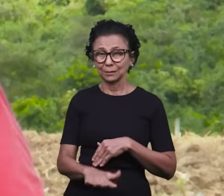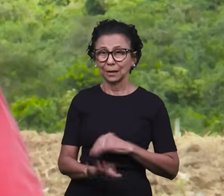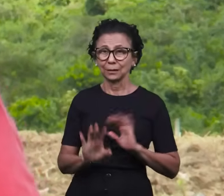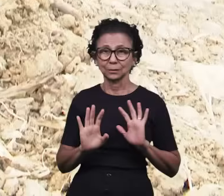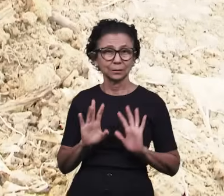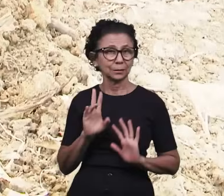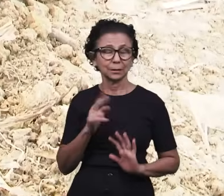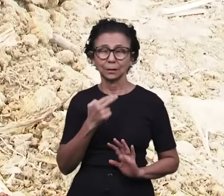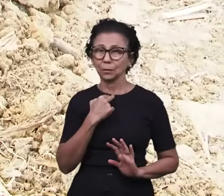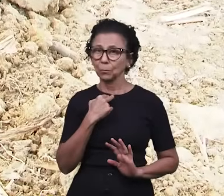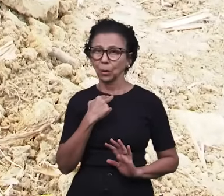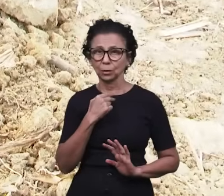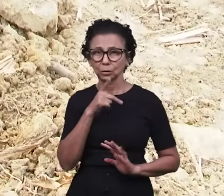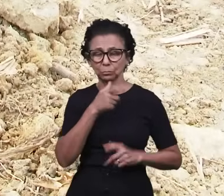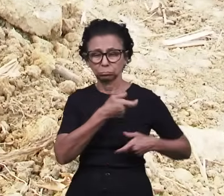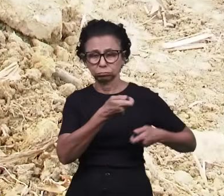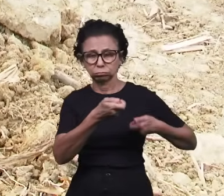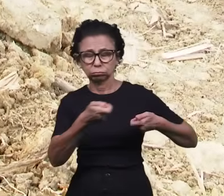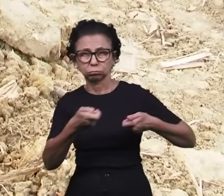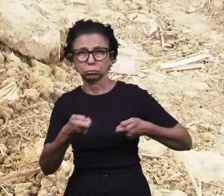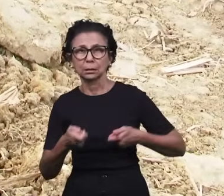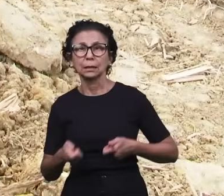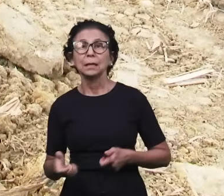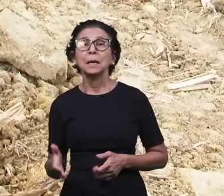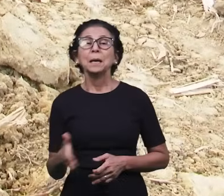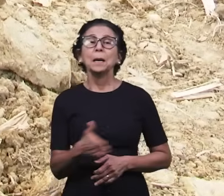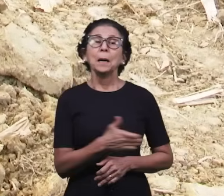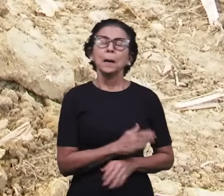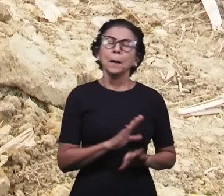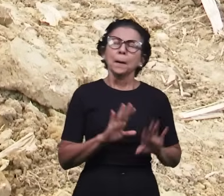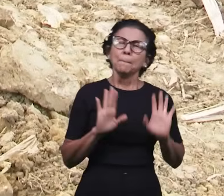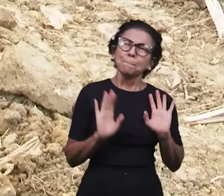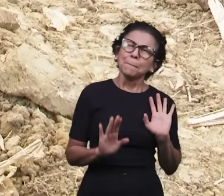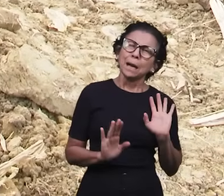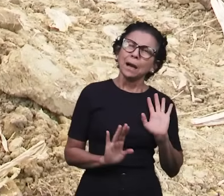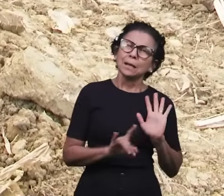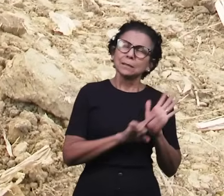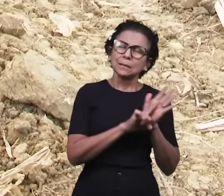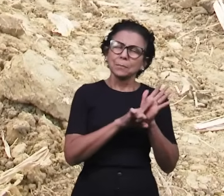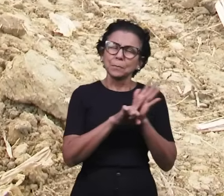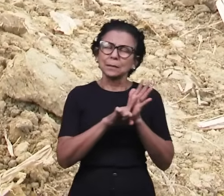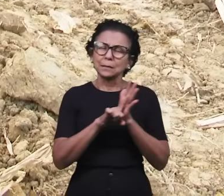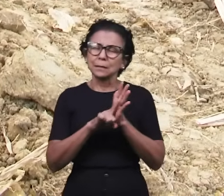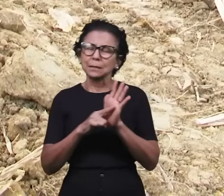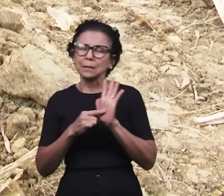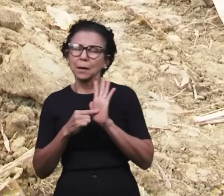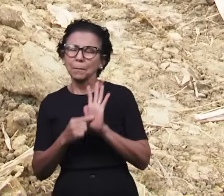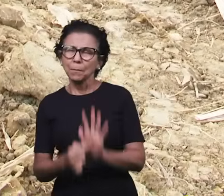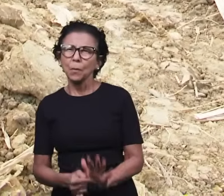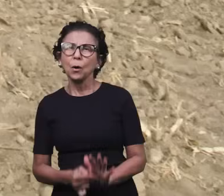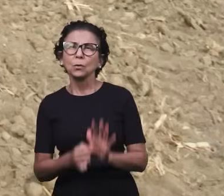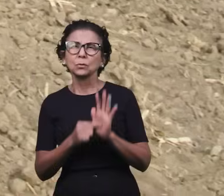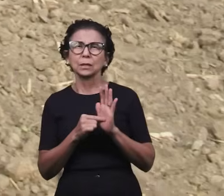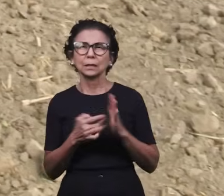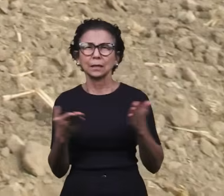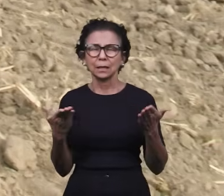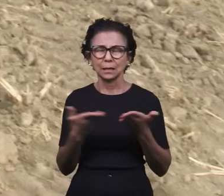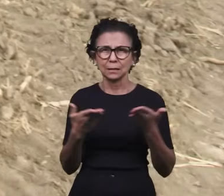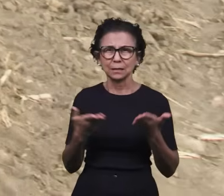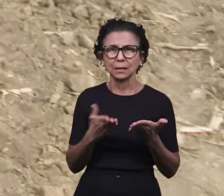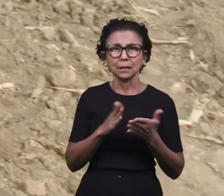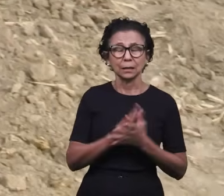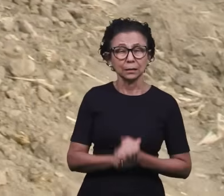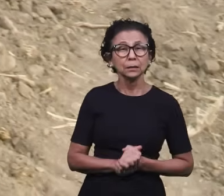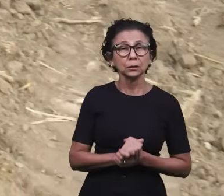pela tarde. A expectativa é de que a colheita de inverno seja um pouco menor do que a primeira do ano, que rendeu cerca